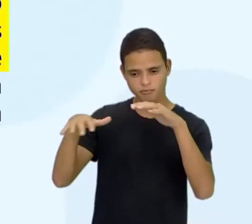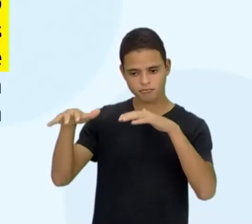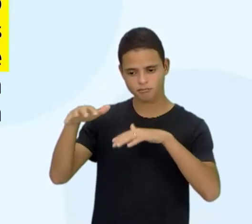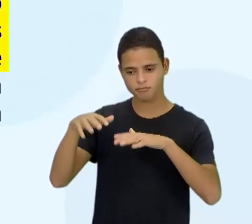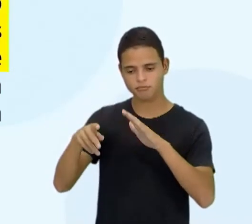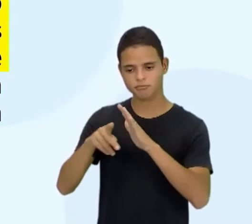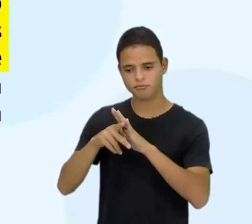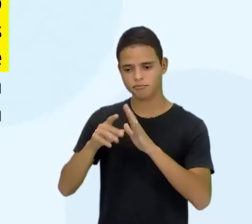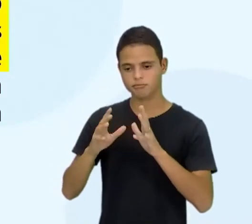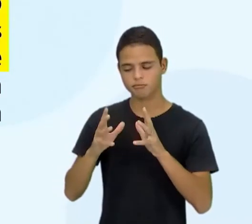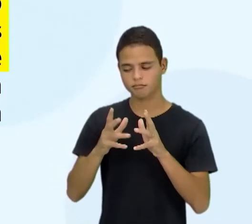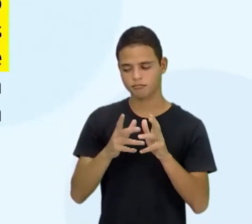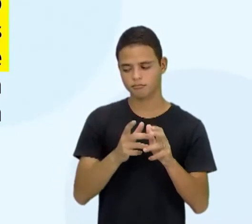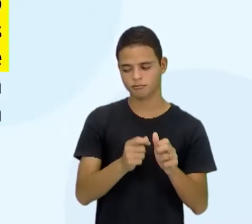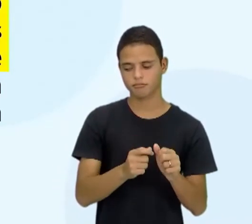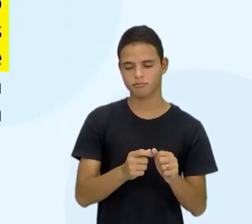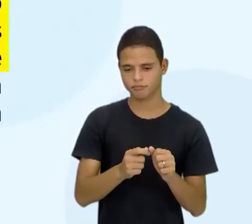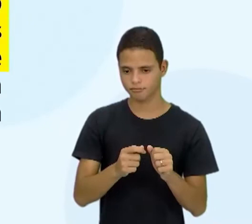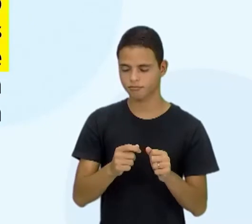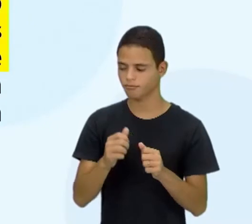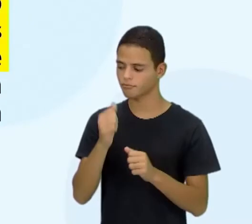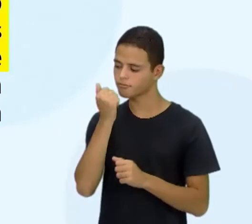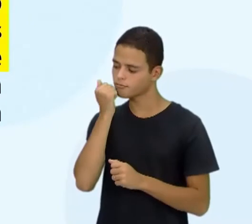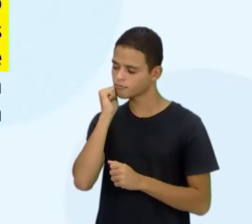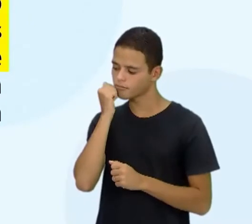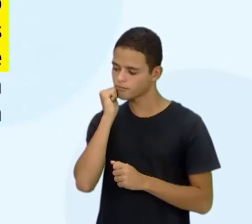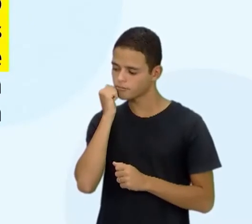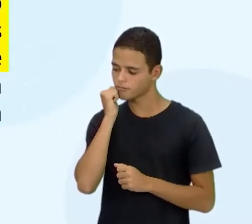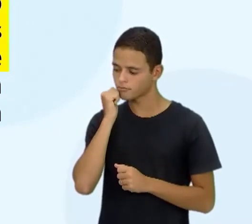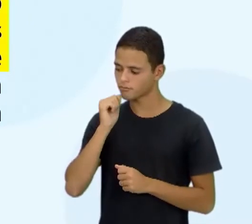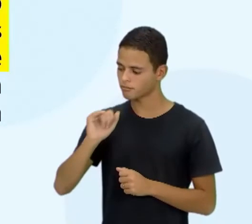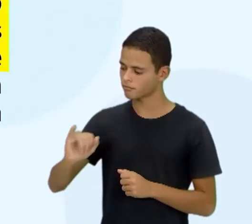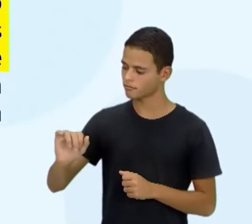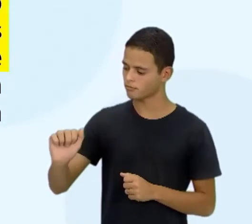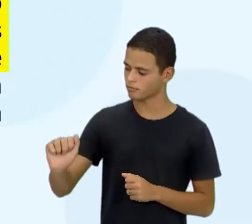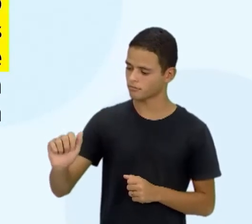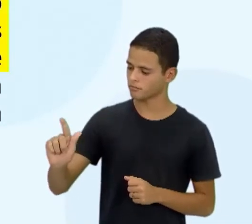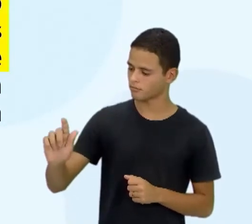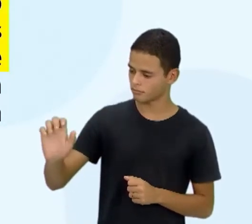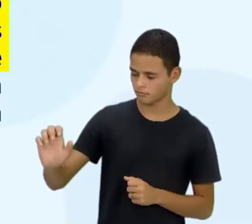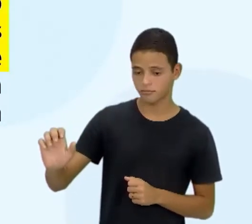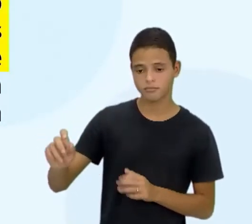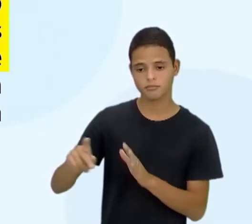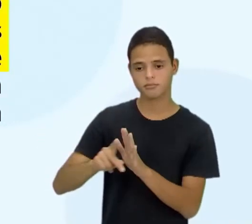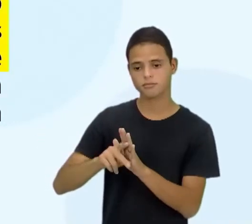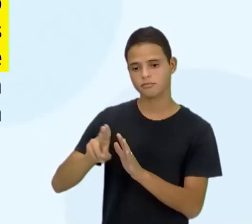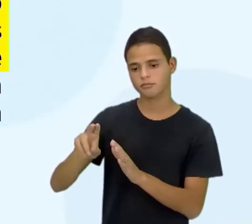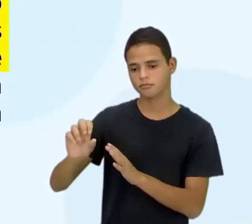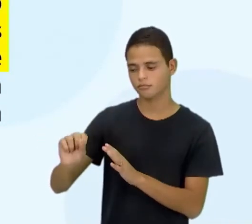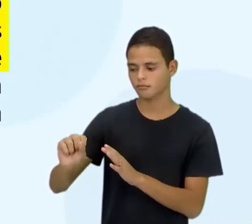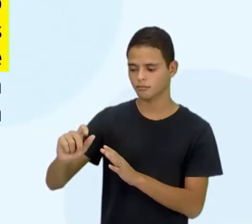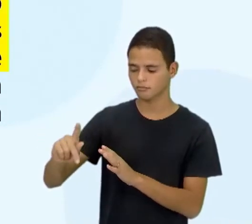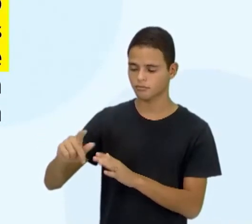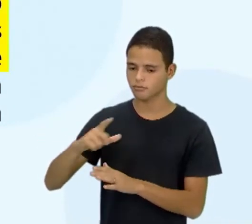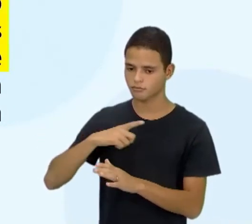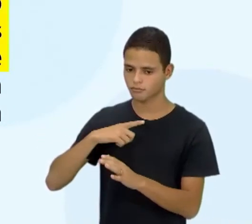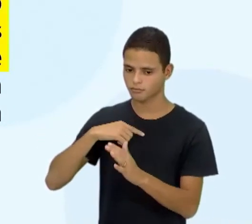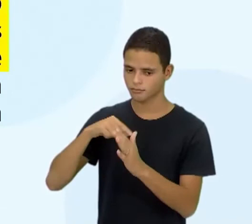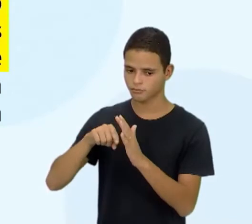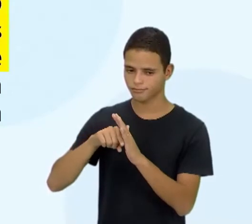Astronomia, Geofísica e Ciências Atmosféricas, o IAG, da USP, mantém em operação